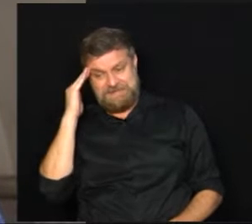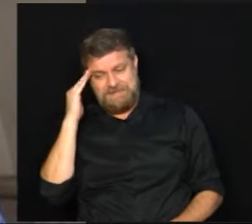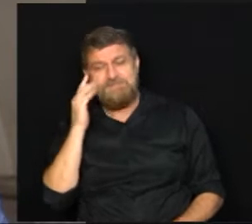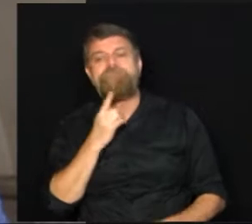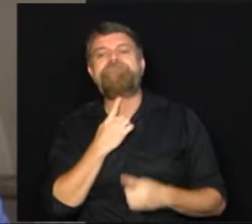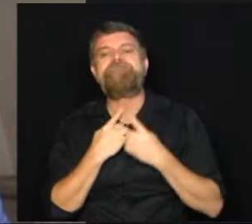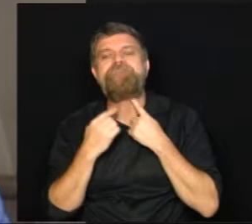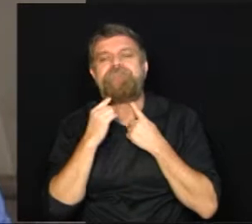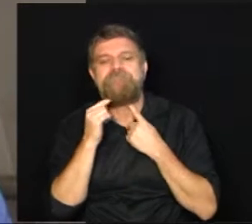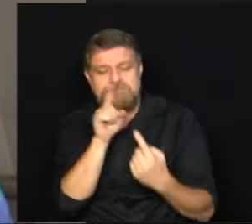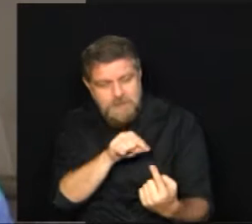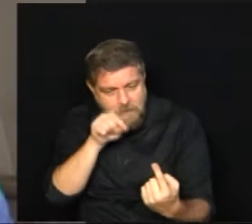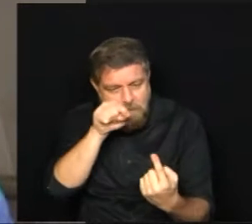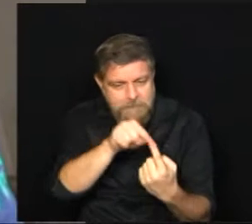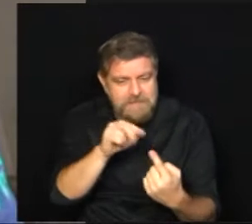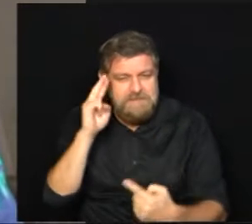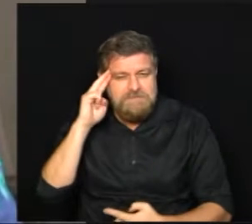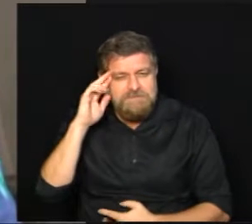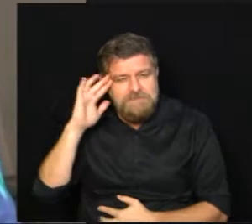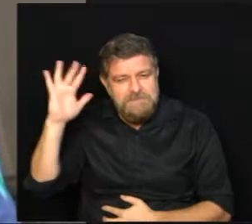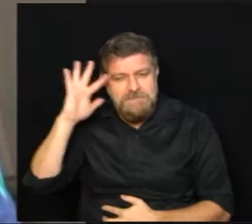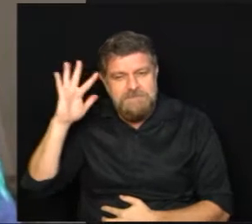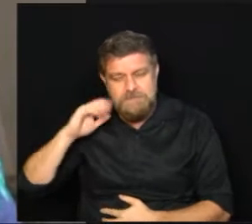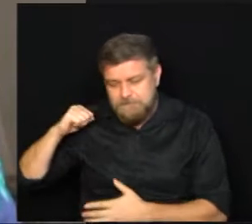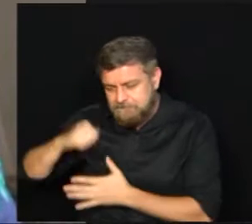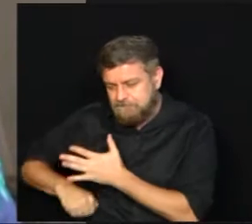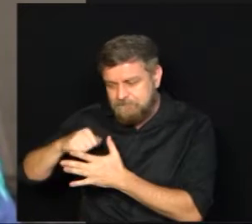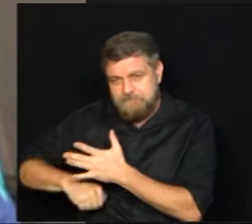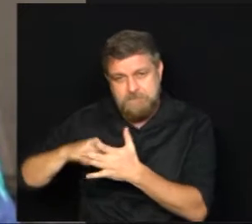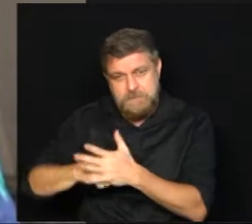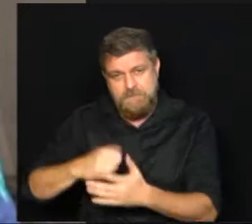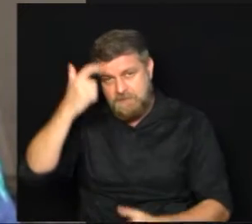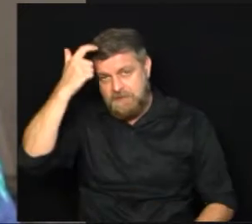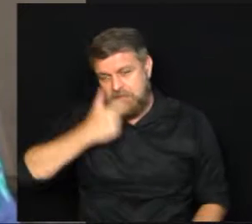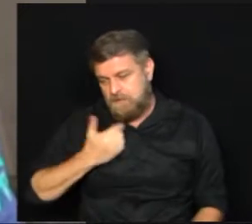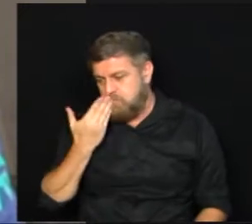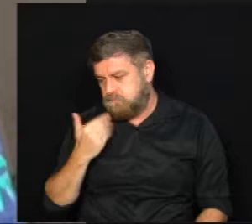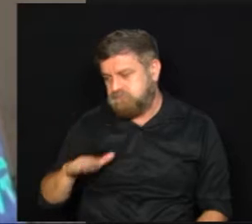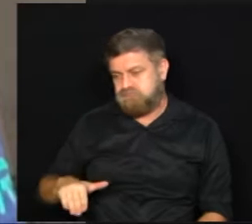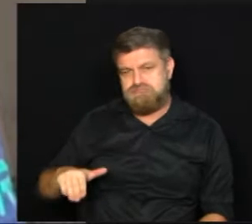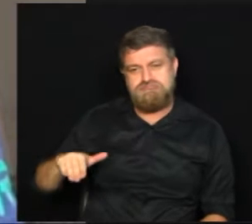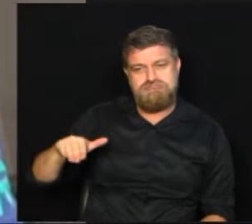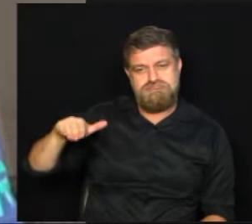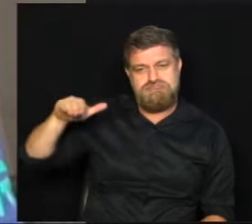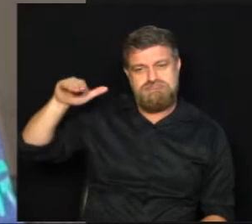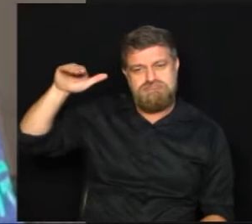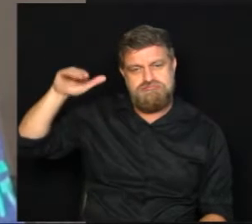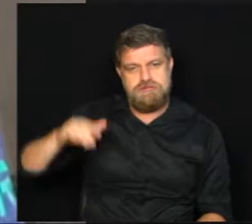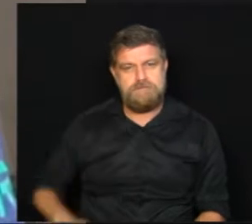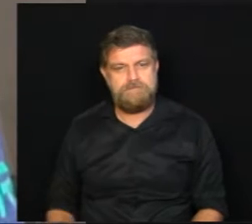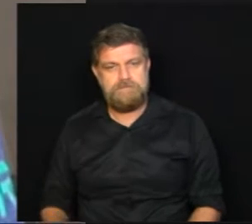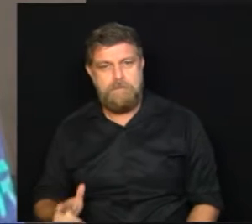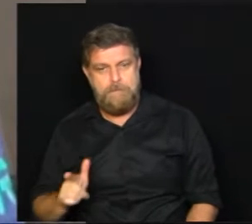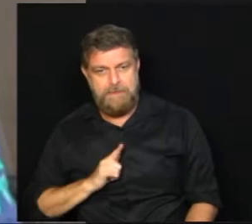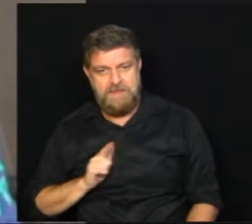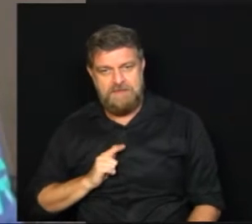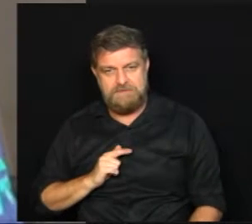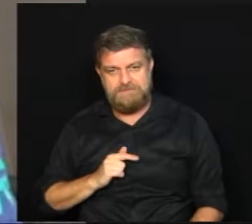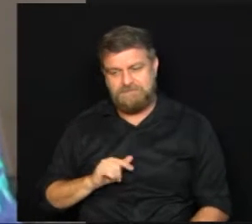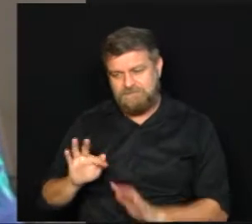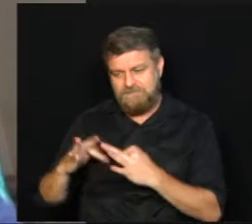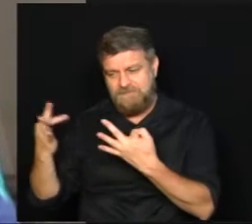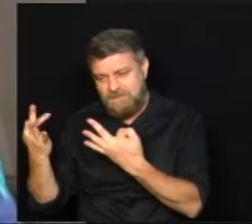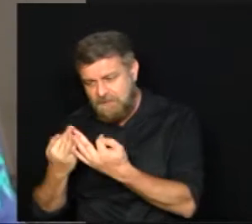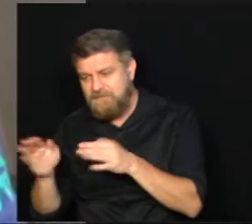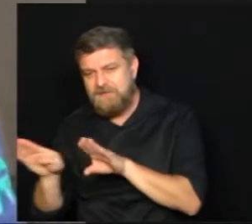sempre foi o meu sonho ser atleta e eu batalhei isso desde que eu me entendo por gente. E acabei levando algumas pessoas da minha família